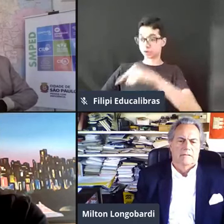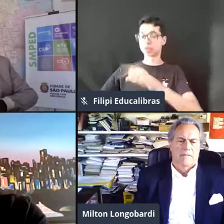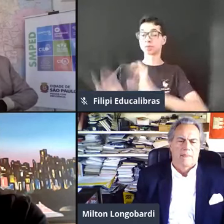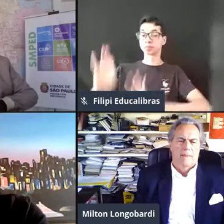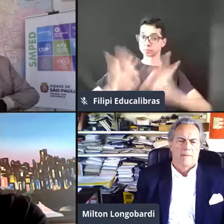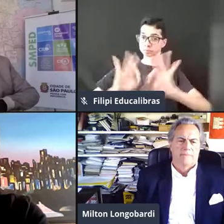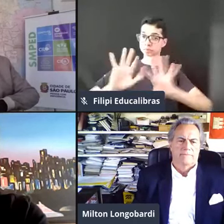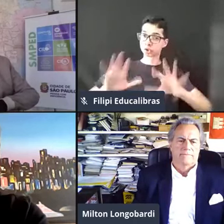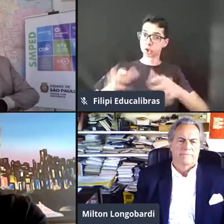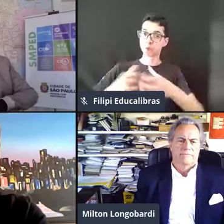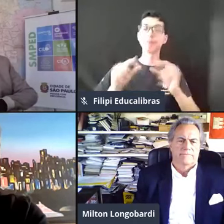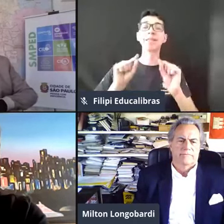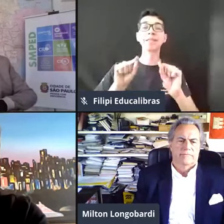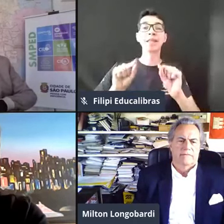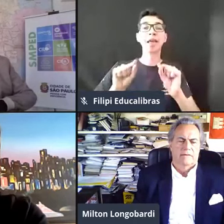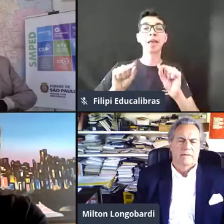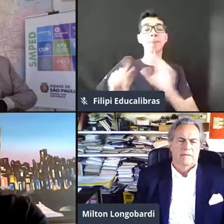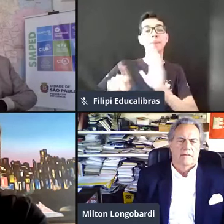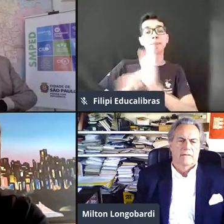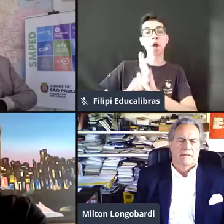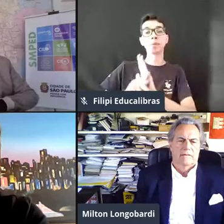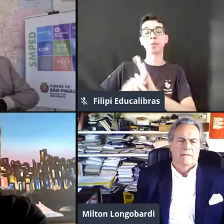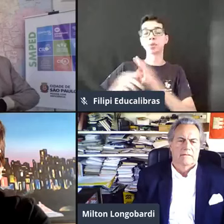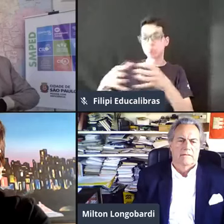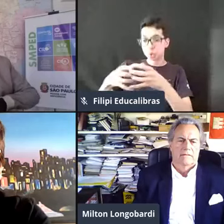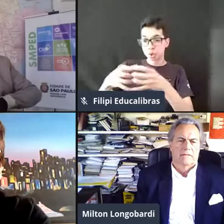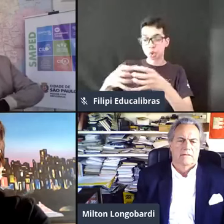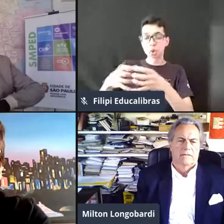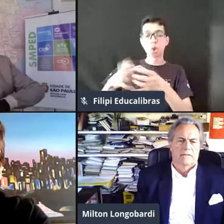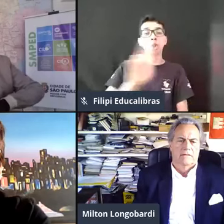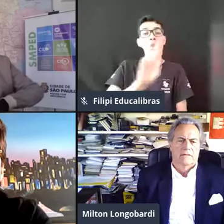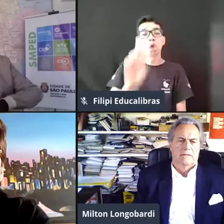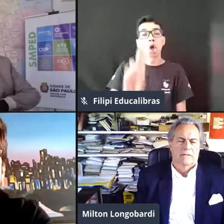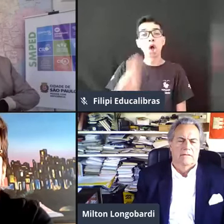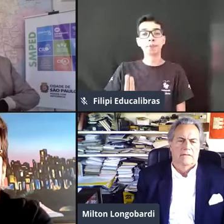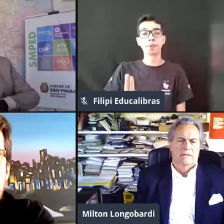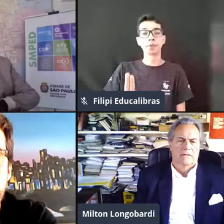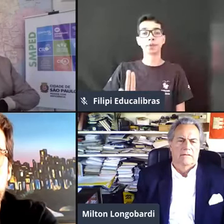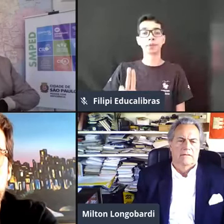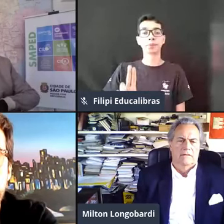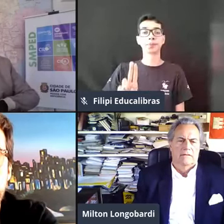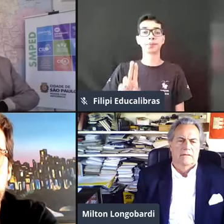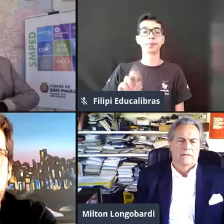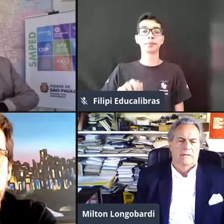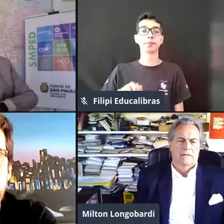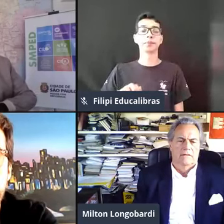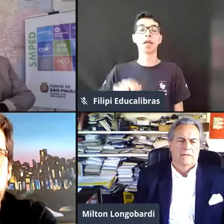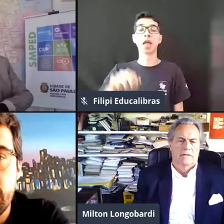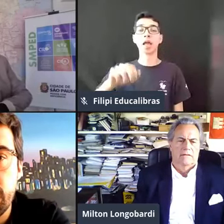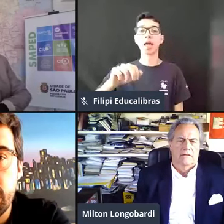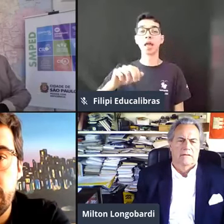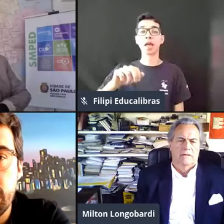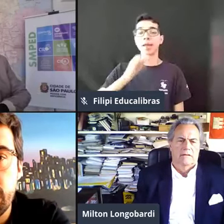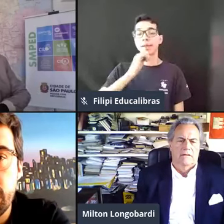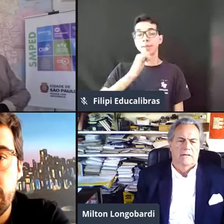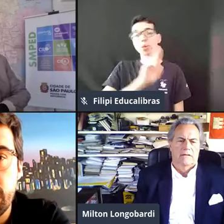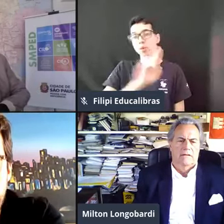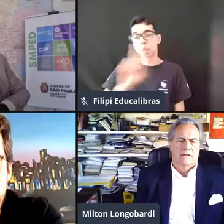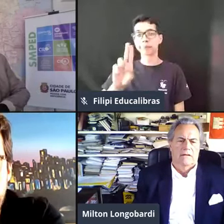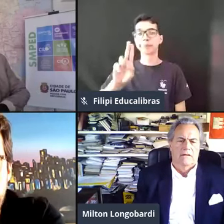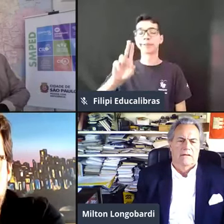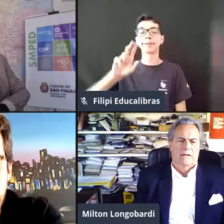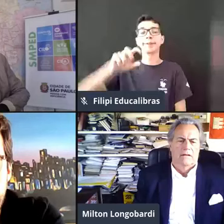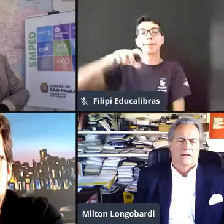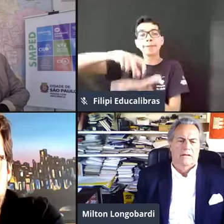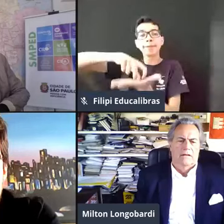os nomes, quem são as pessoas que fazem parte do núcleo duro, vamos chamar assim, desse coletivo?